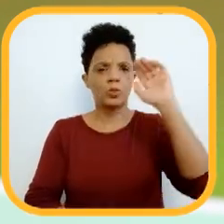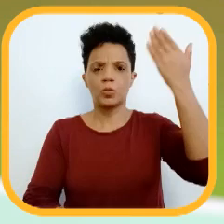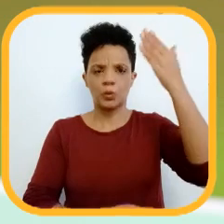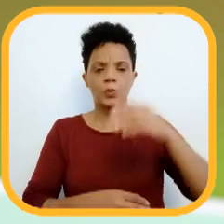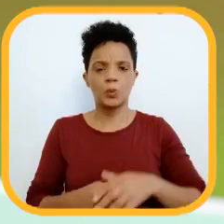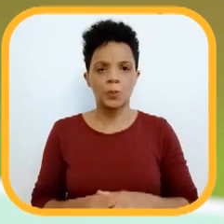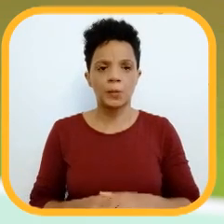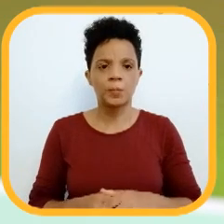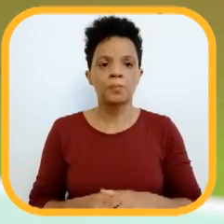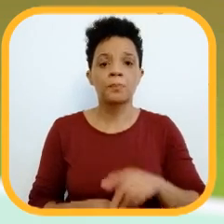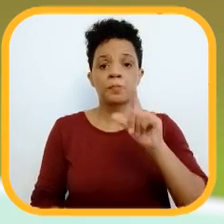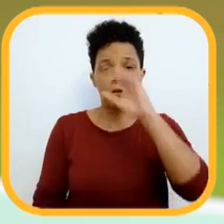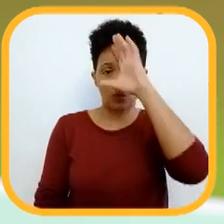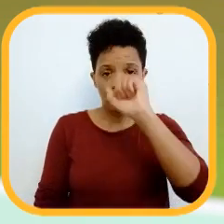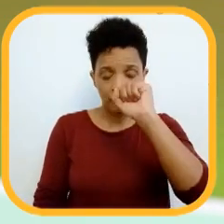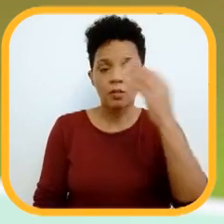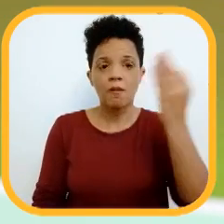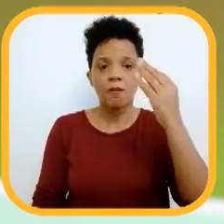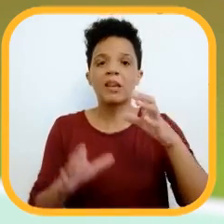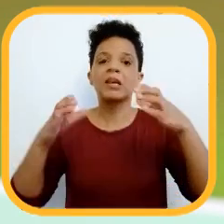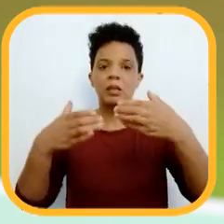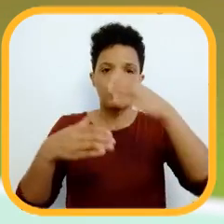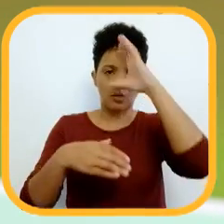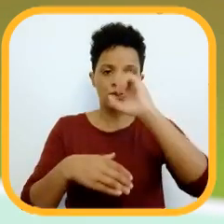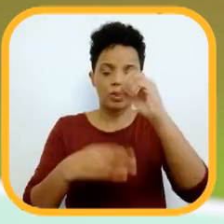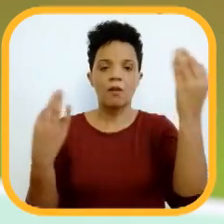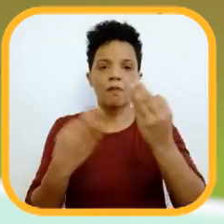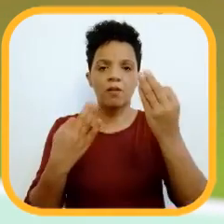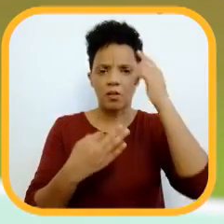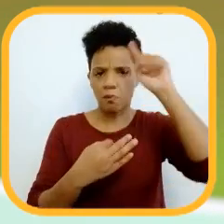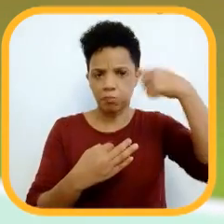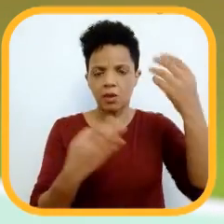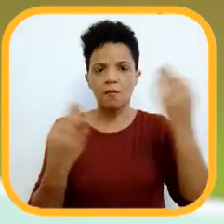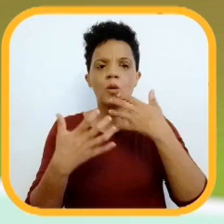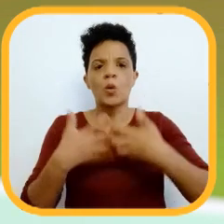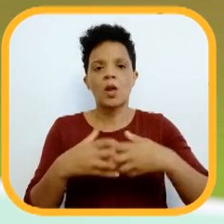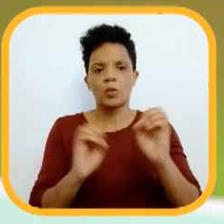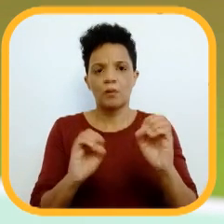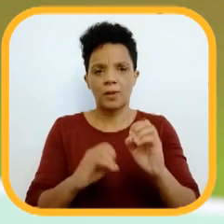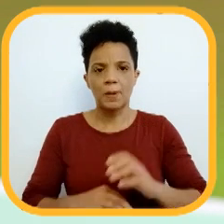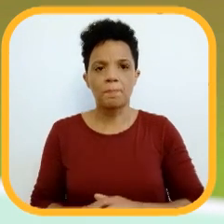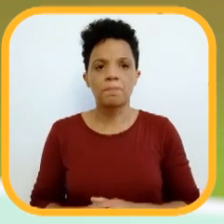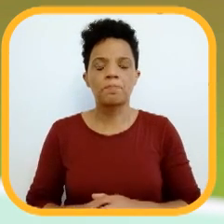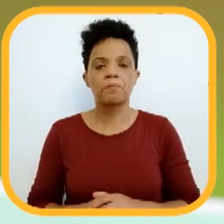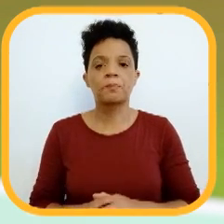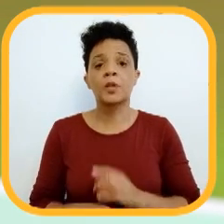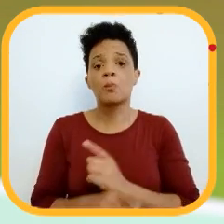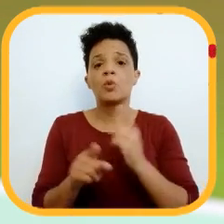acho que é fundamental. Eu julgo que o Governo tem, certamente, esta equipa do Ministério tem certamente consciência disso, não tenho nenhuma dúvida